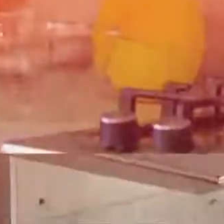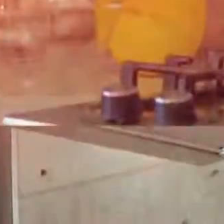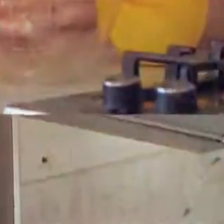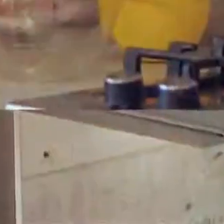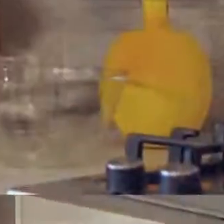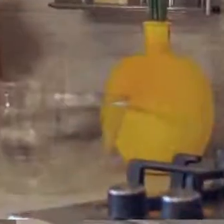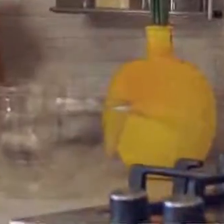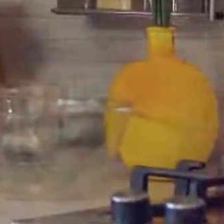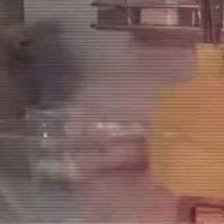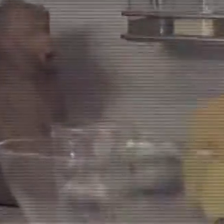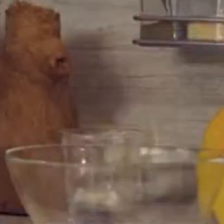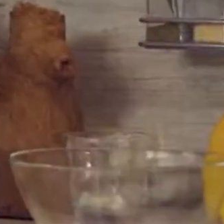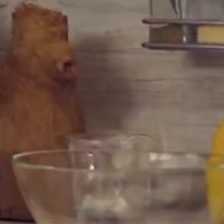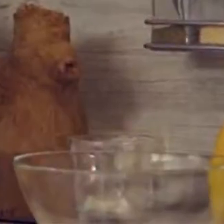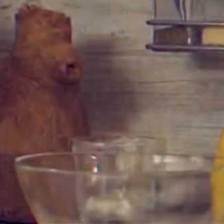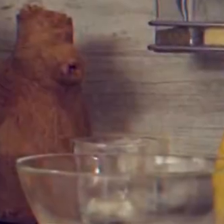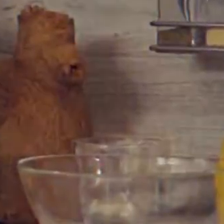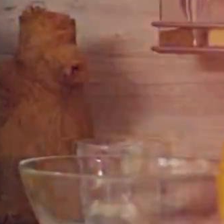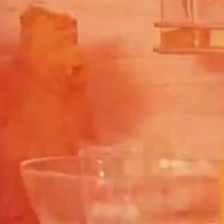o